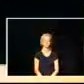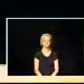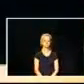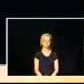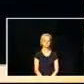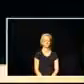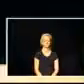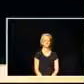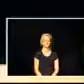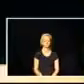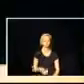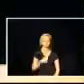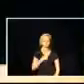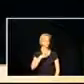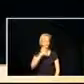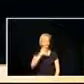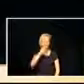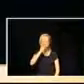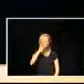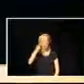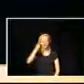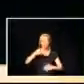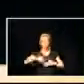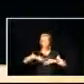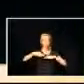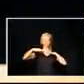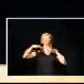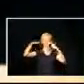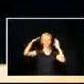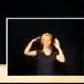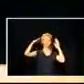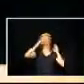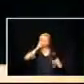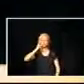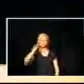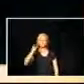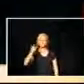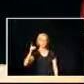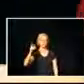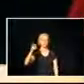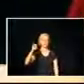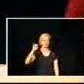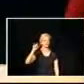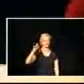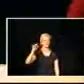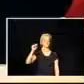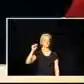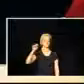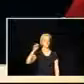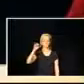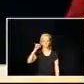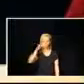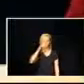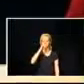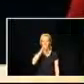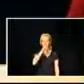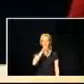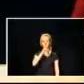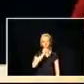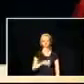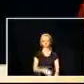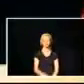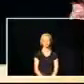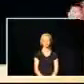do nobre vereador Digão, pela sua coragem de ter manifestado aqui por diversas vezes nessa Casa de